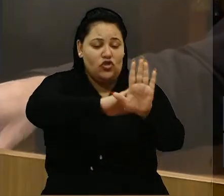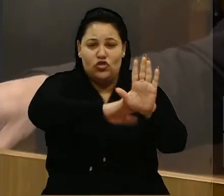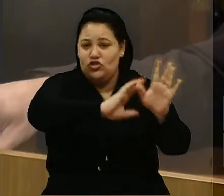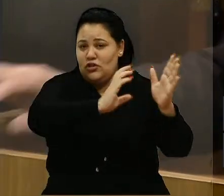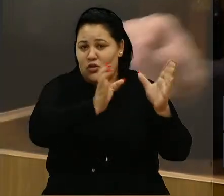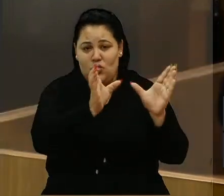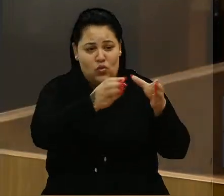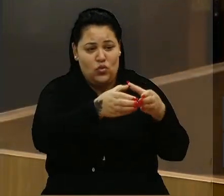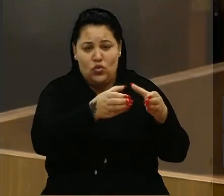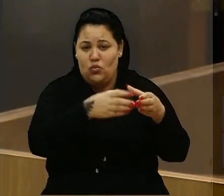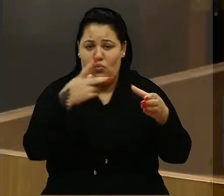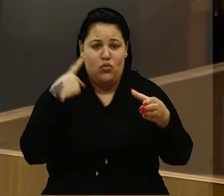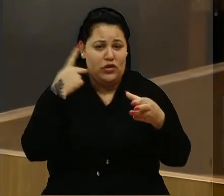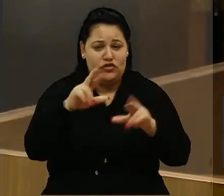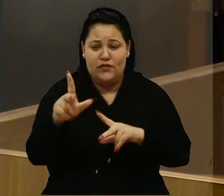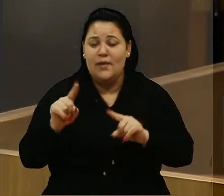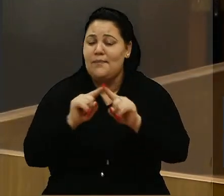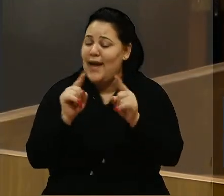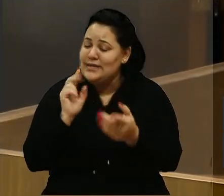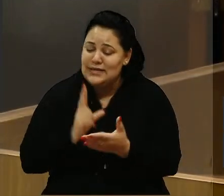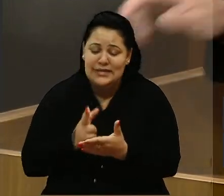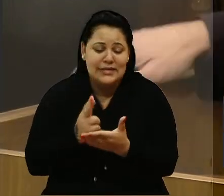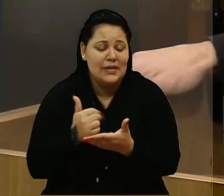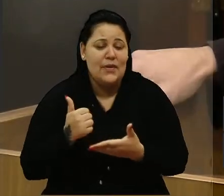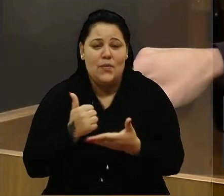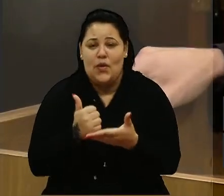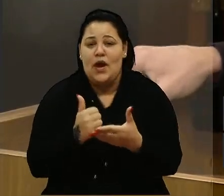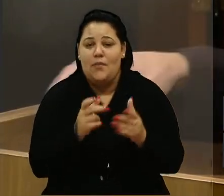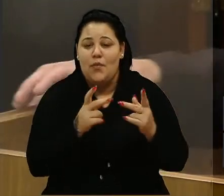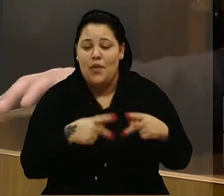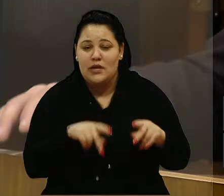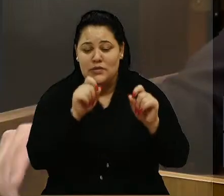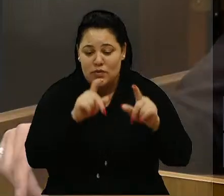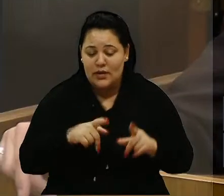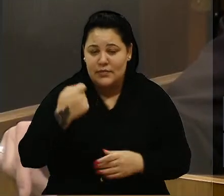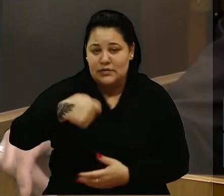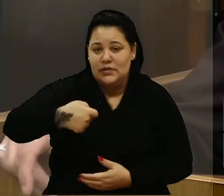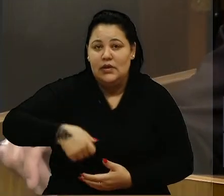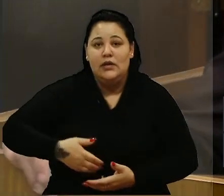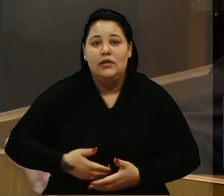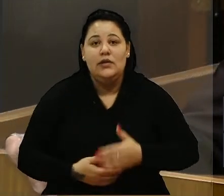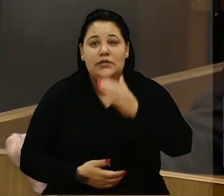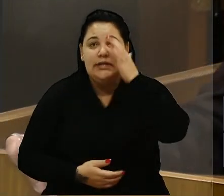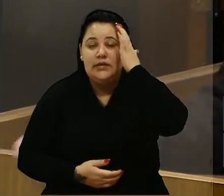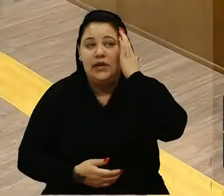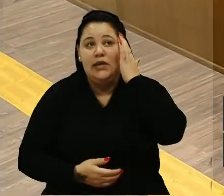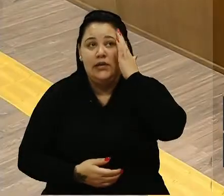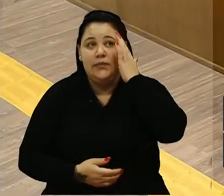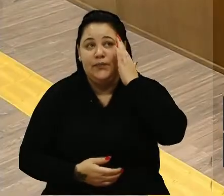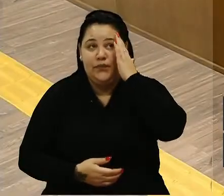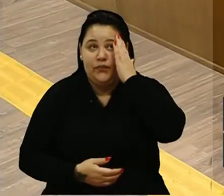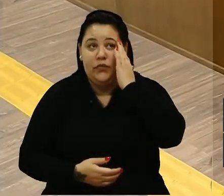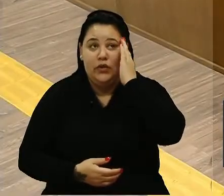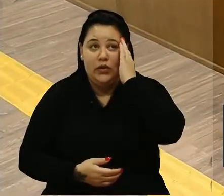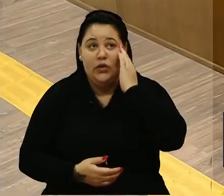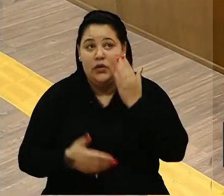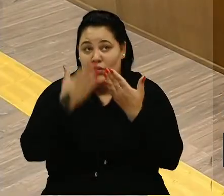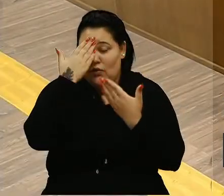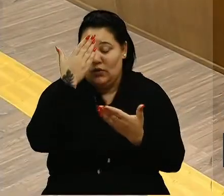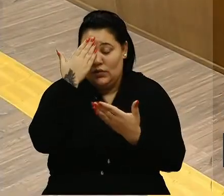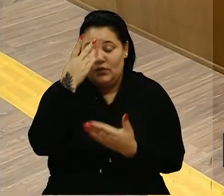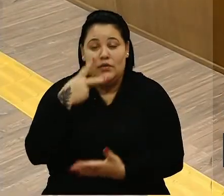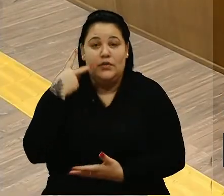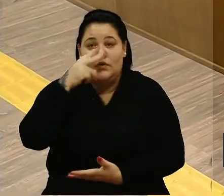partidárias, mas em prol sempre da população e principalmente de quem precisa. Muito obrigado, presidente. Obrigada, vereador